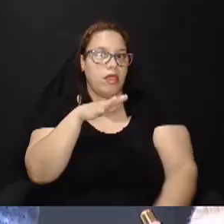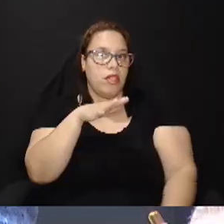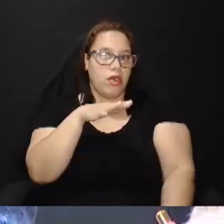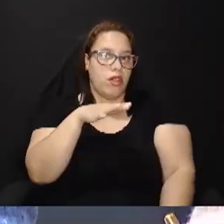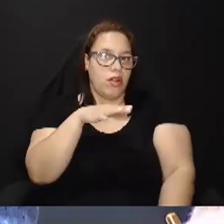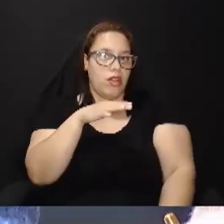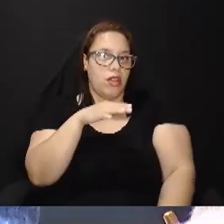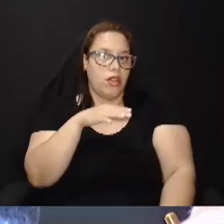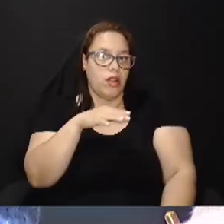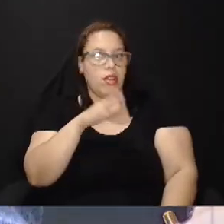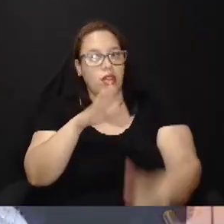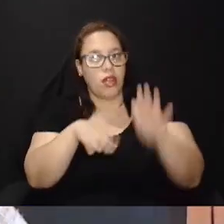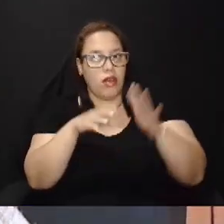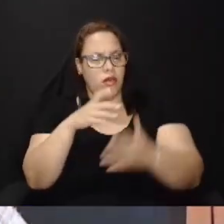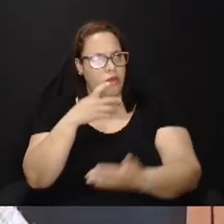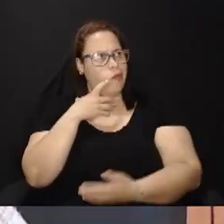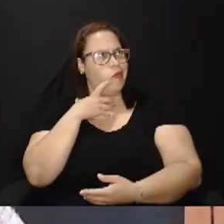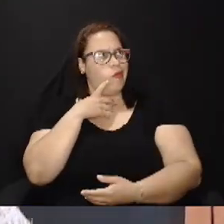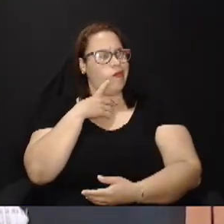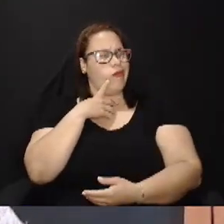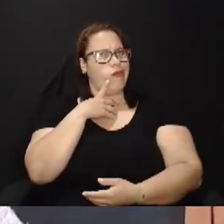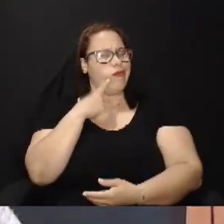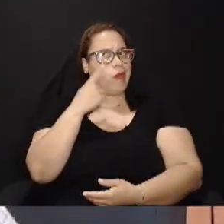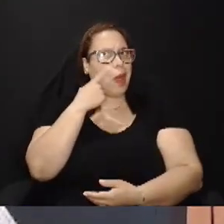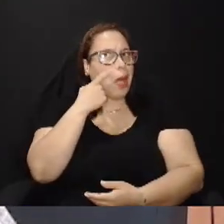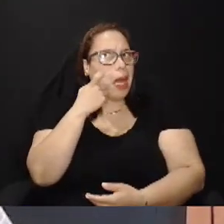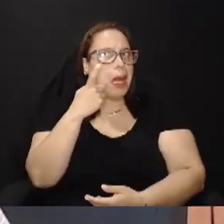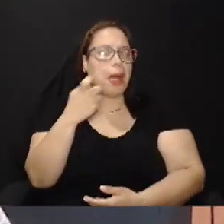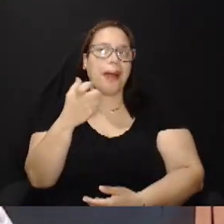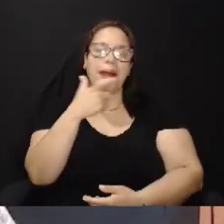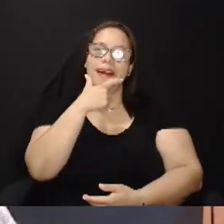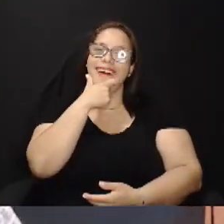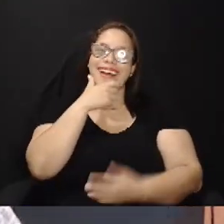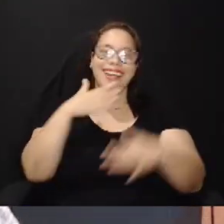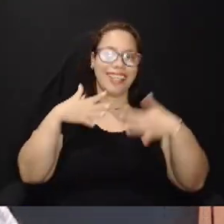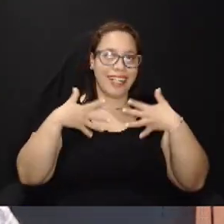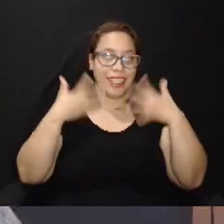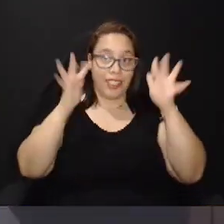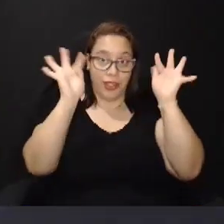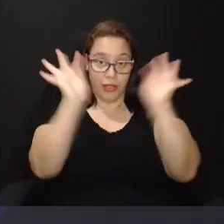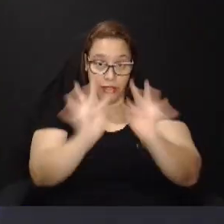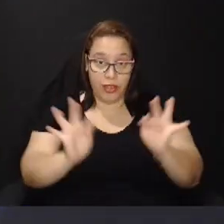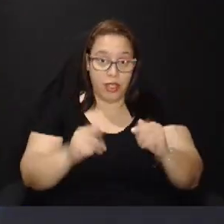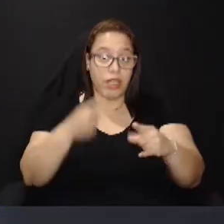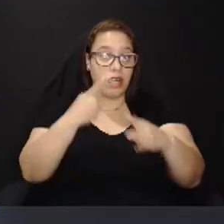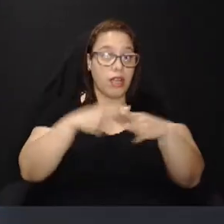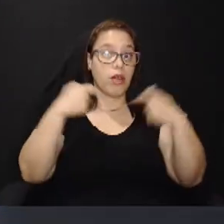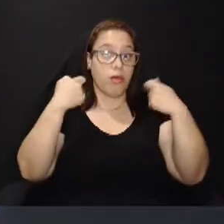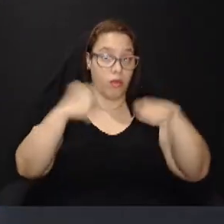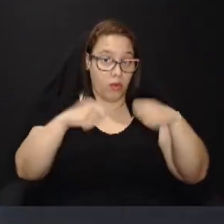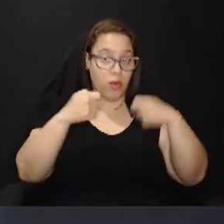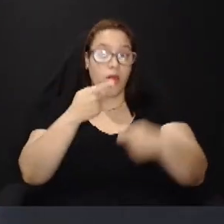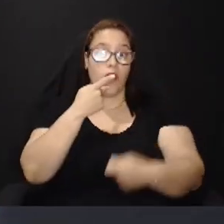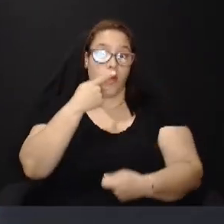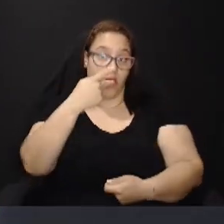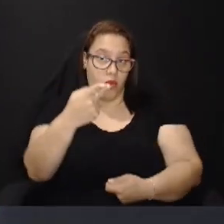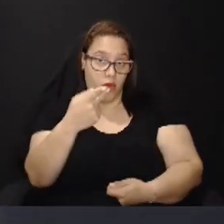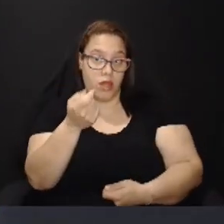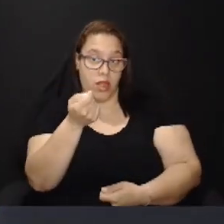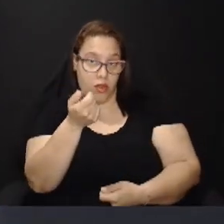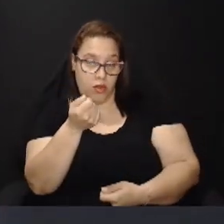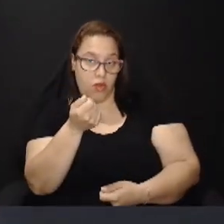tempo intrigado e muito contente e feliz, porque nós precisamos, foi o que eu falei agora há pouquinho, que a